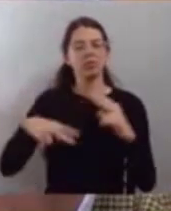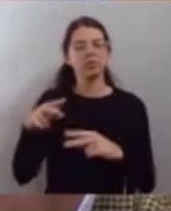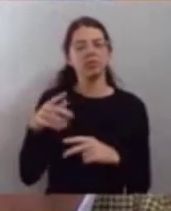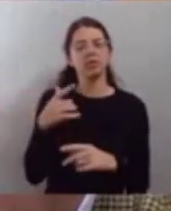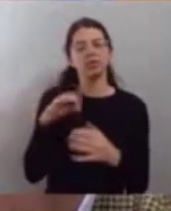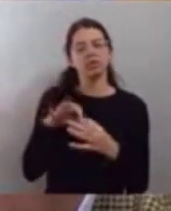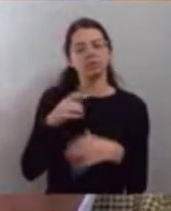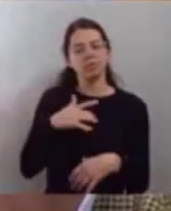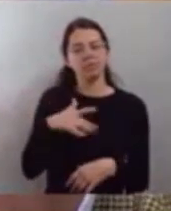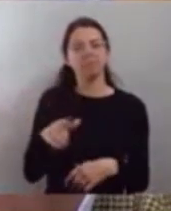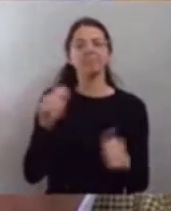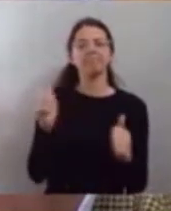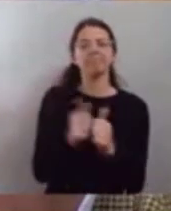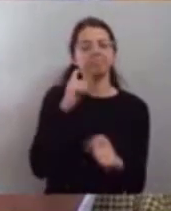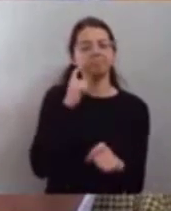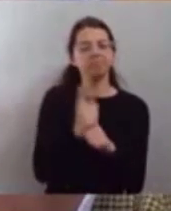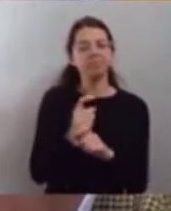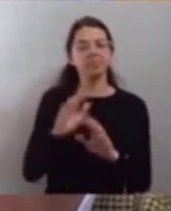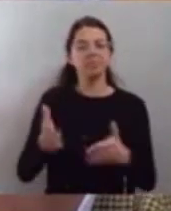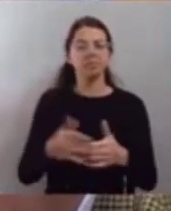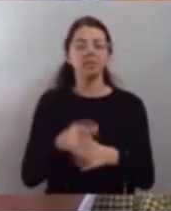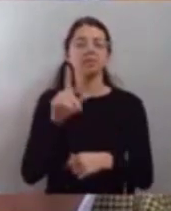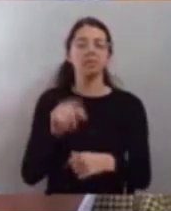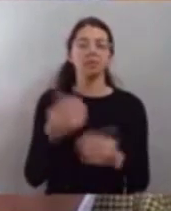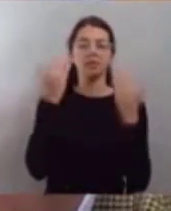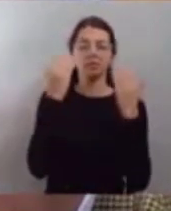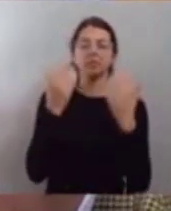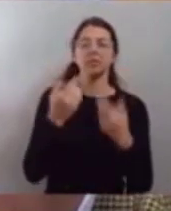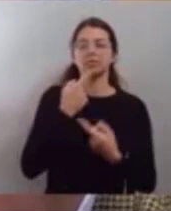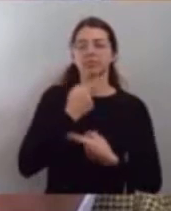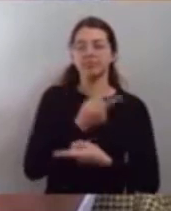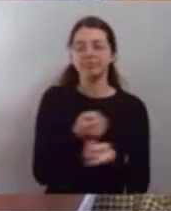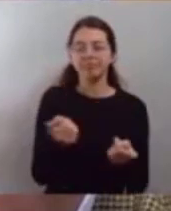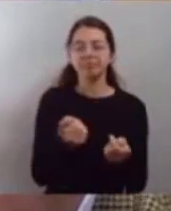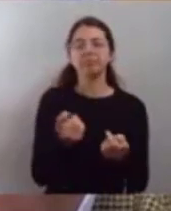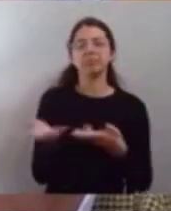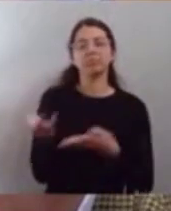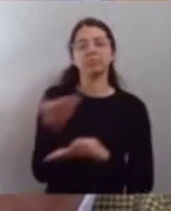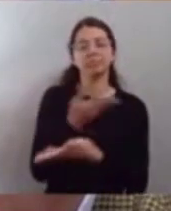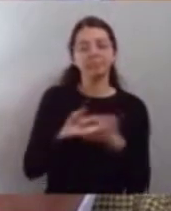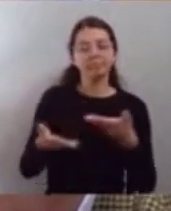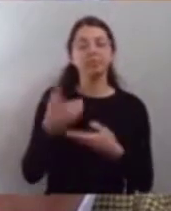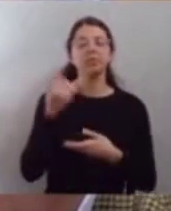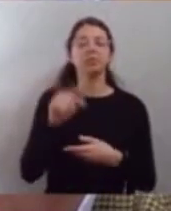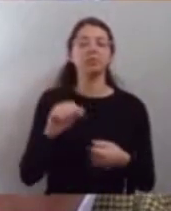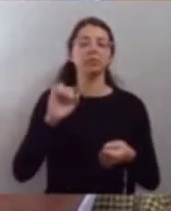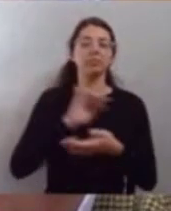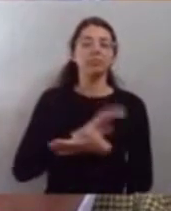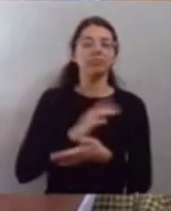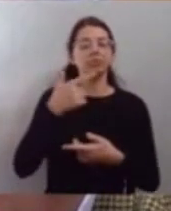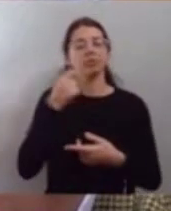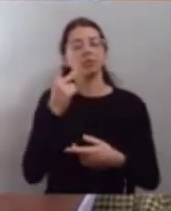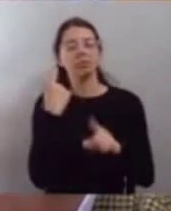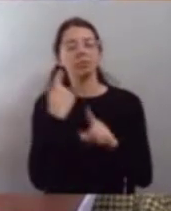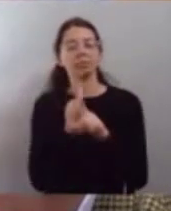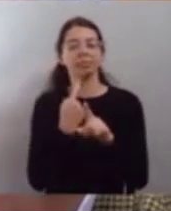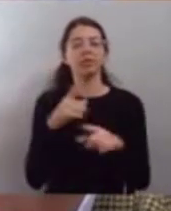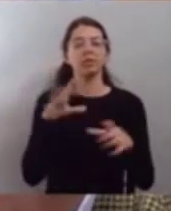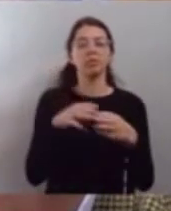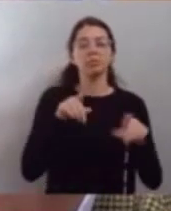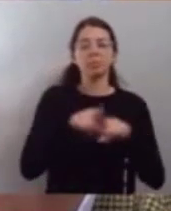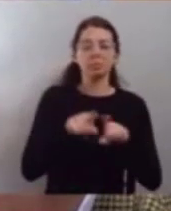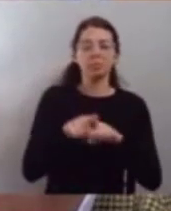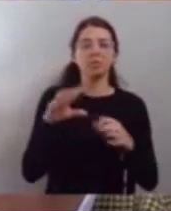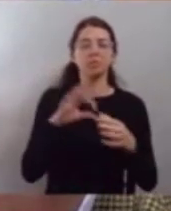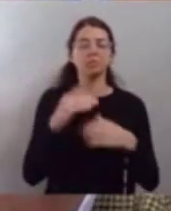além da que resulta dos deveres de informação e ainda que as interpelações da comunicação social e grupos políticos no conselho na sua viabilidade